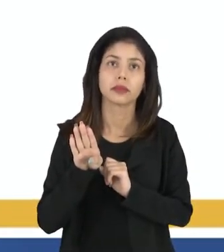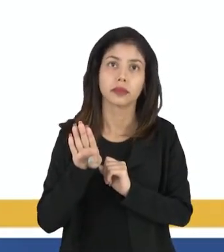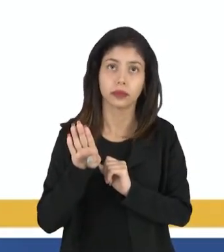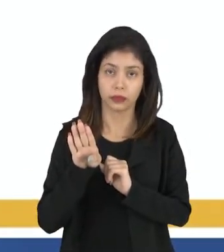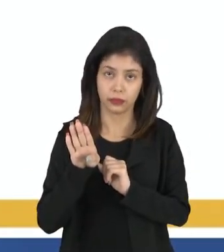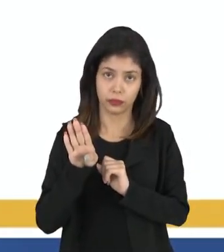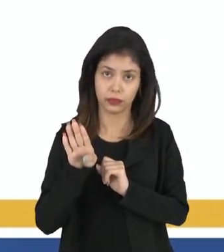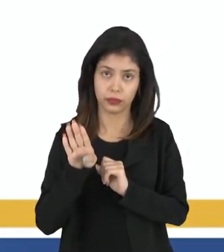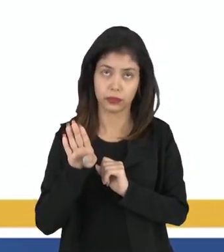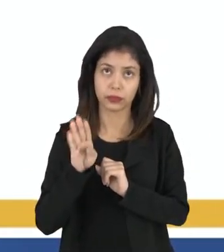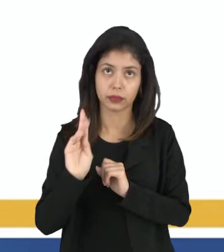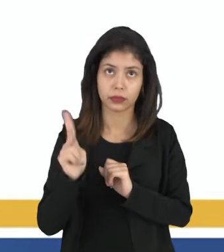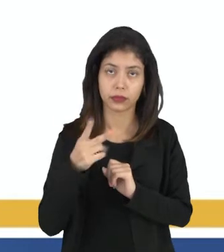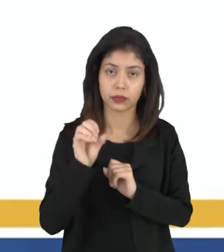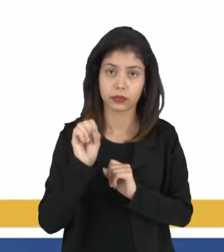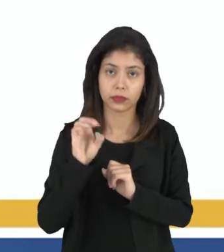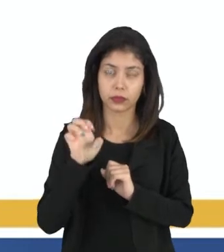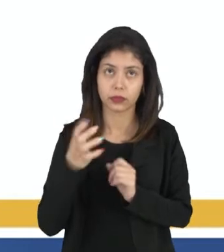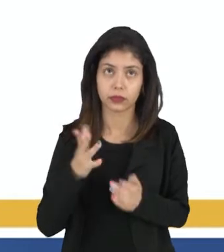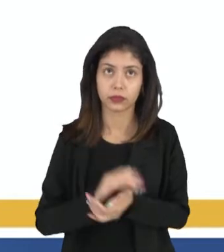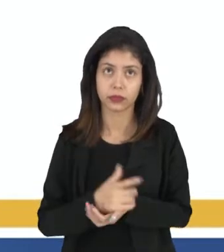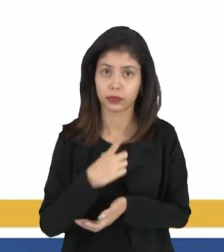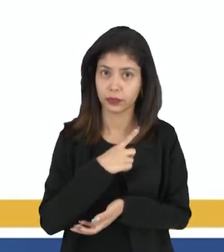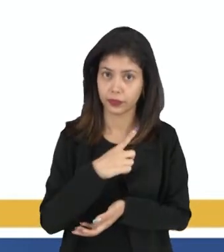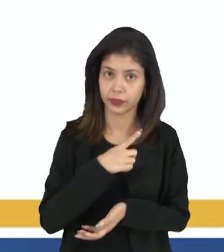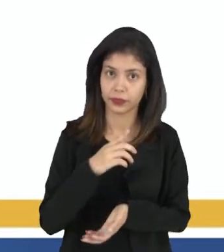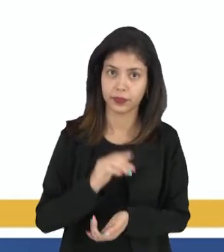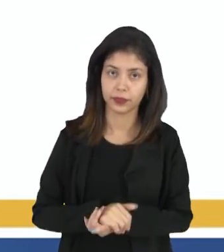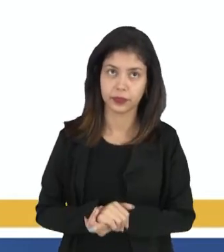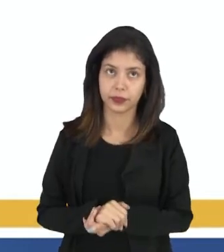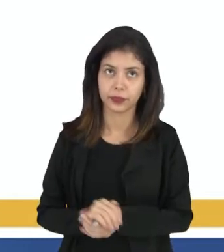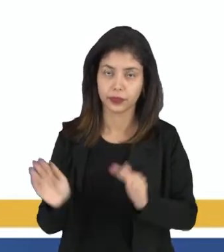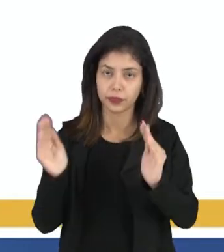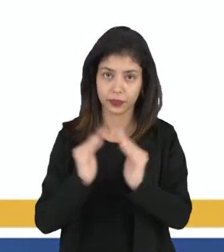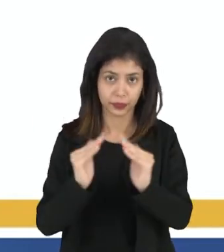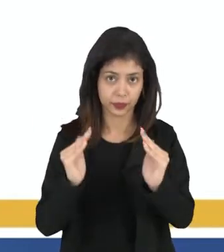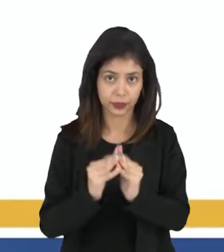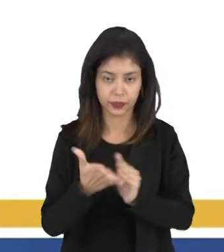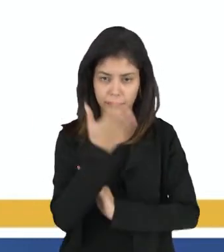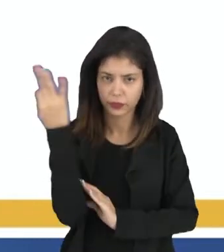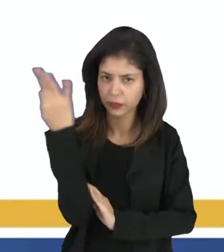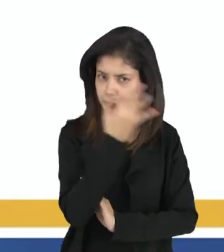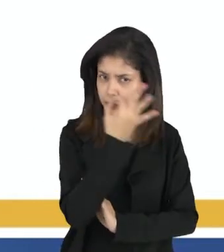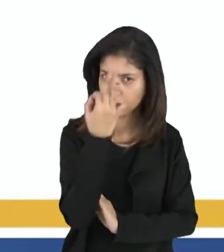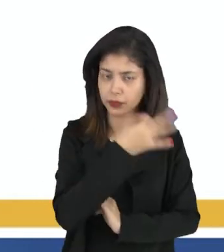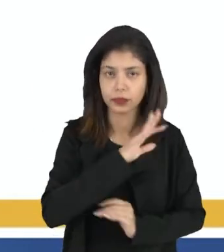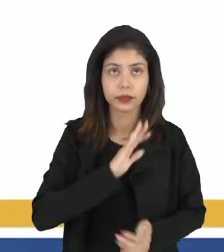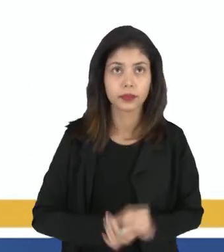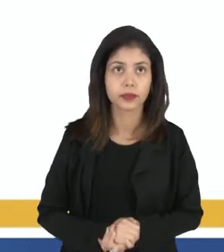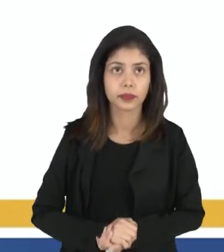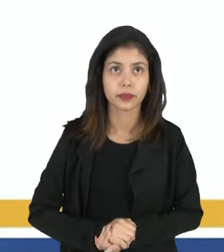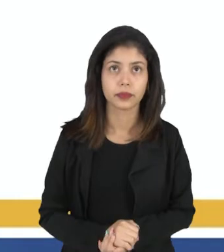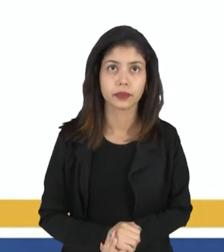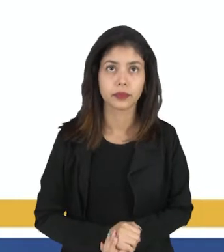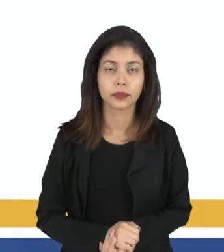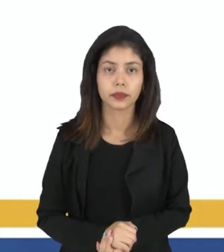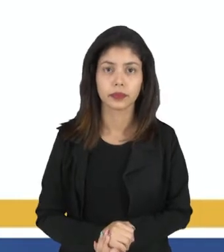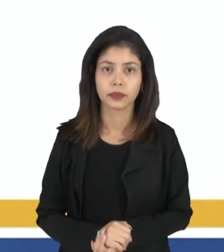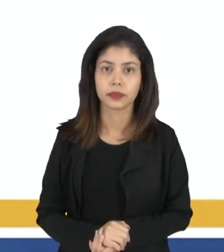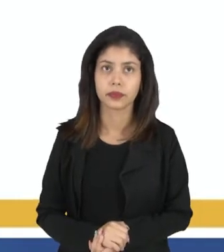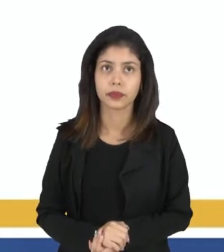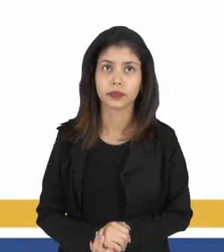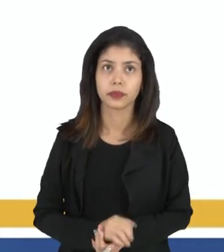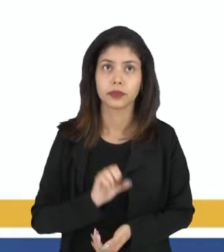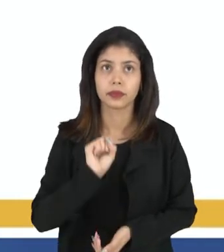a beautiful house. Ela tem uma linda casa. Essa frase não está no present perfect, está no